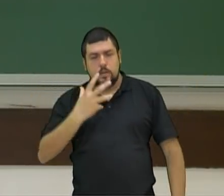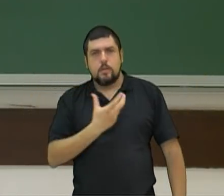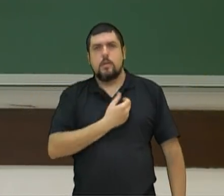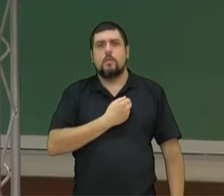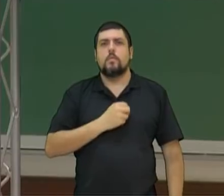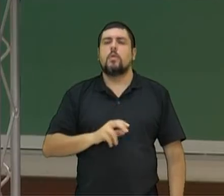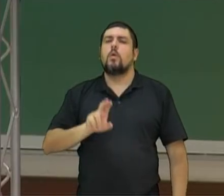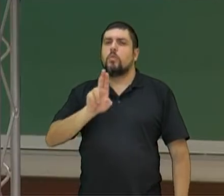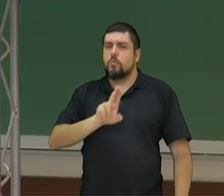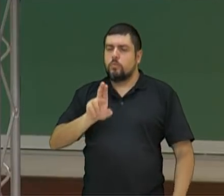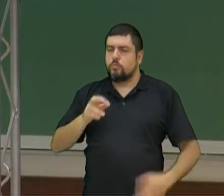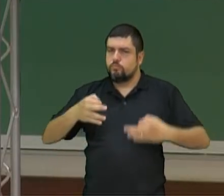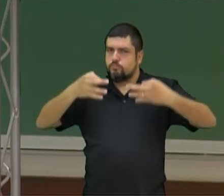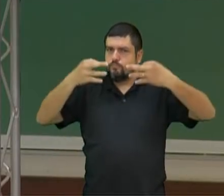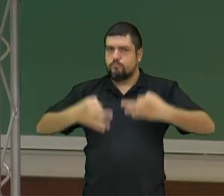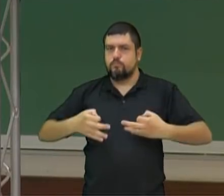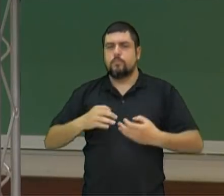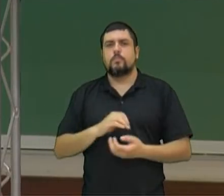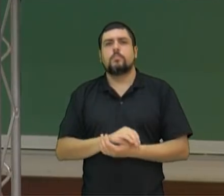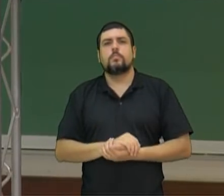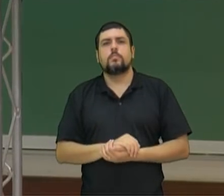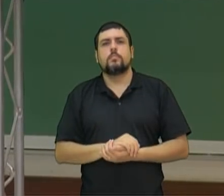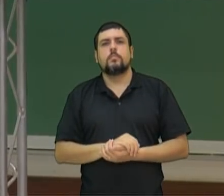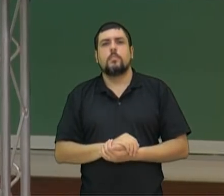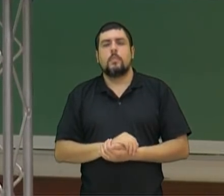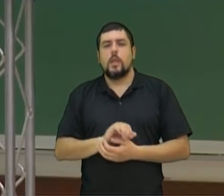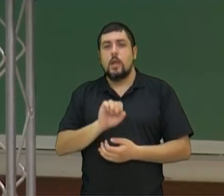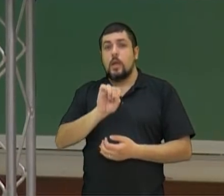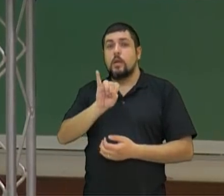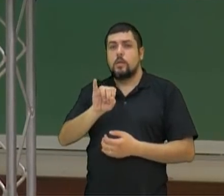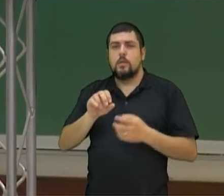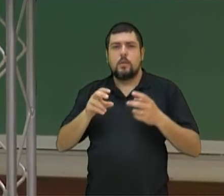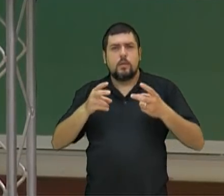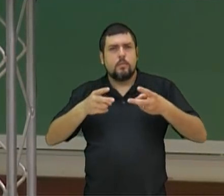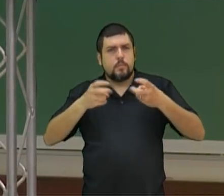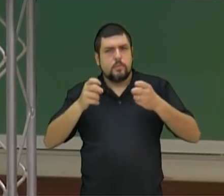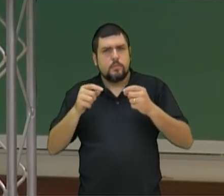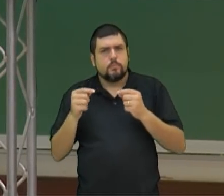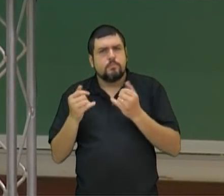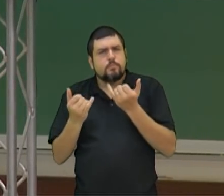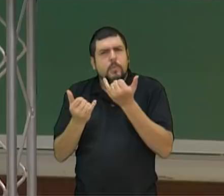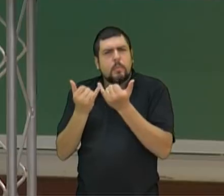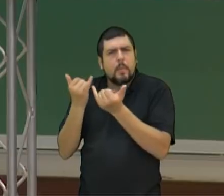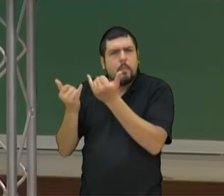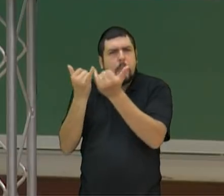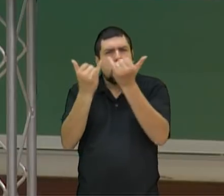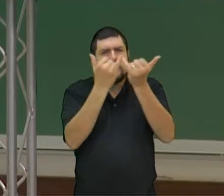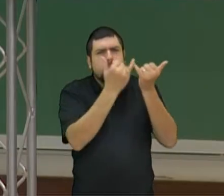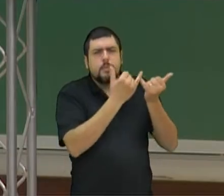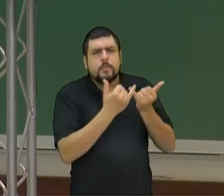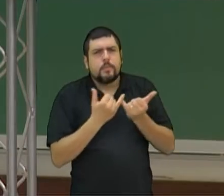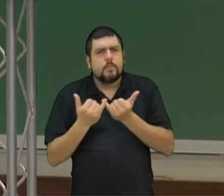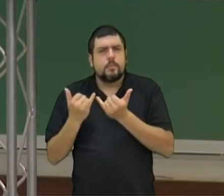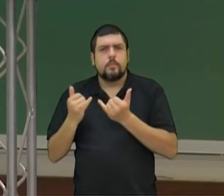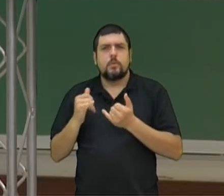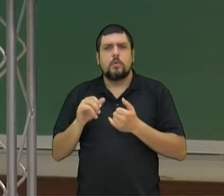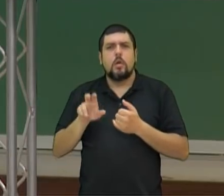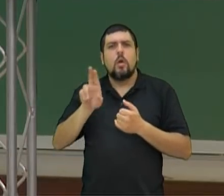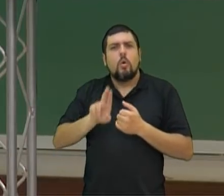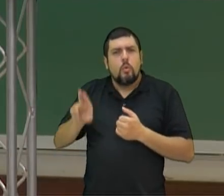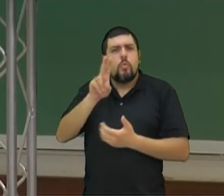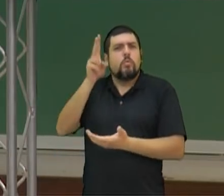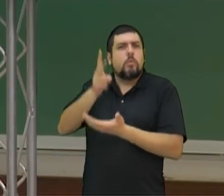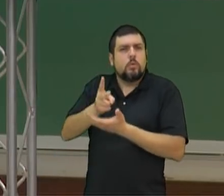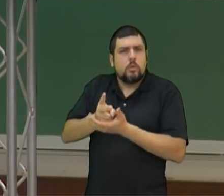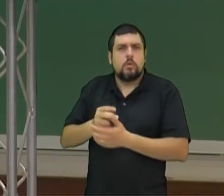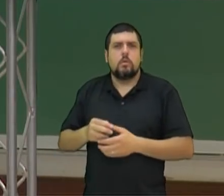capacete corretamente. Se você perceber, as ideias das campanhas são muito similares. Né? Utilizar capacete sempre,